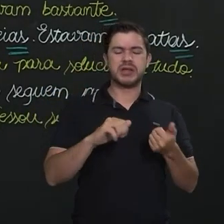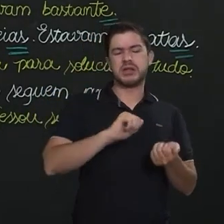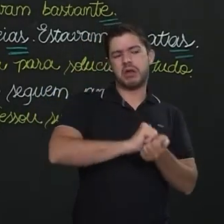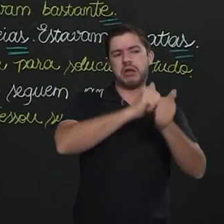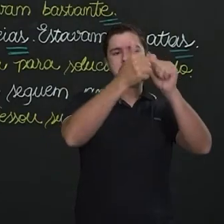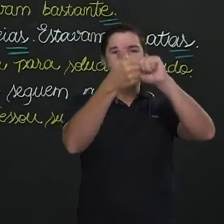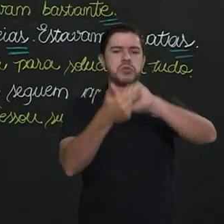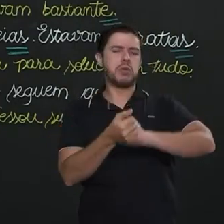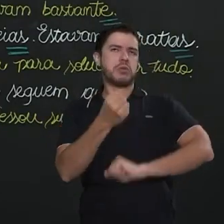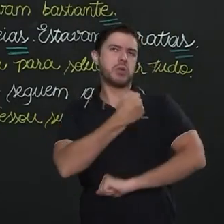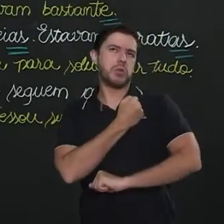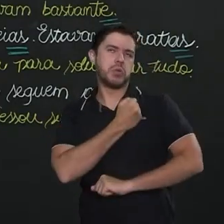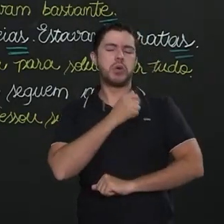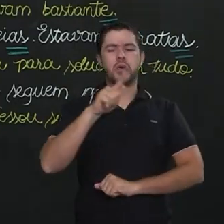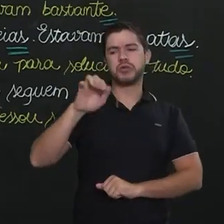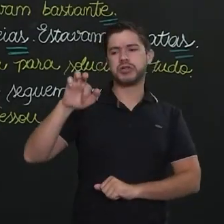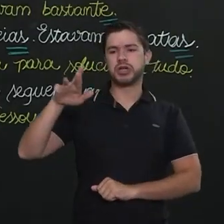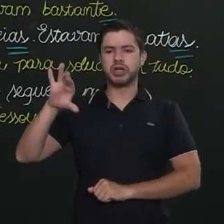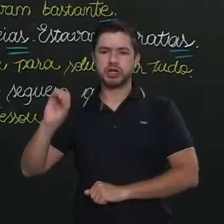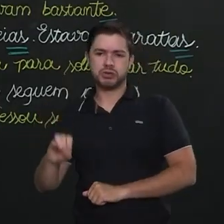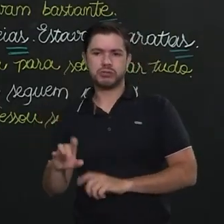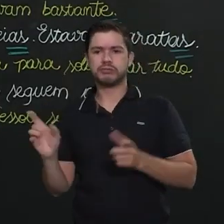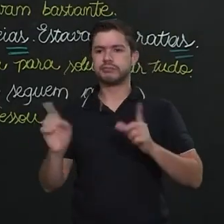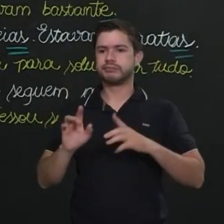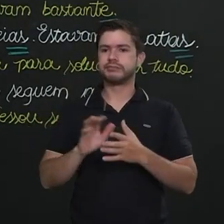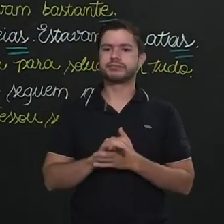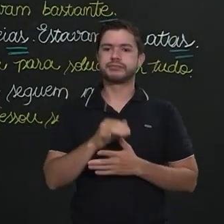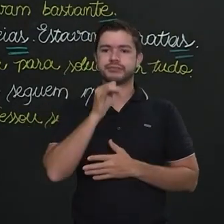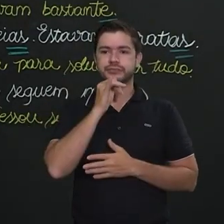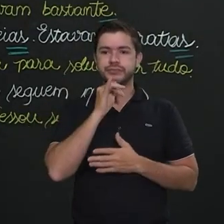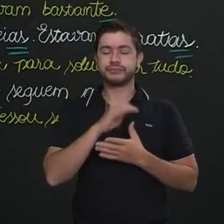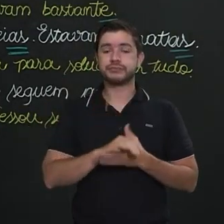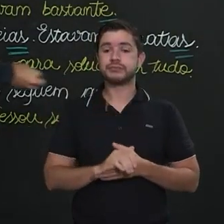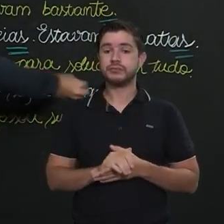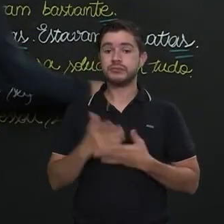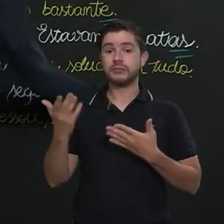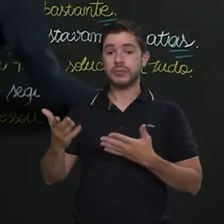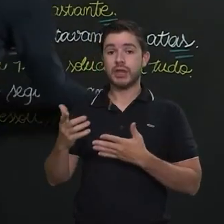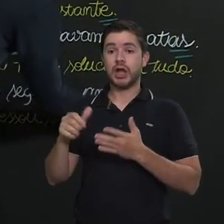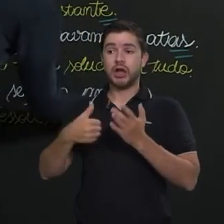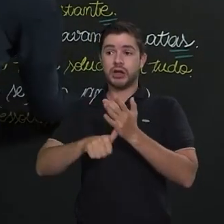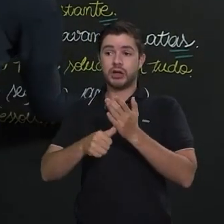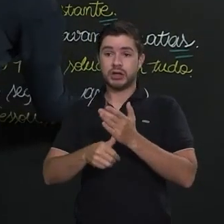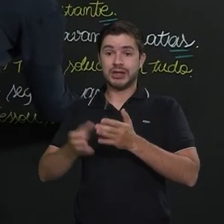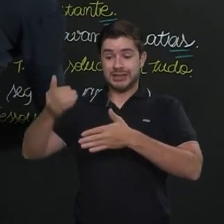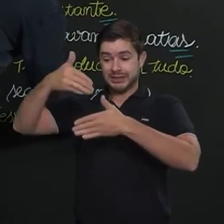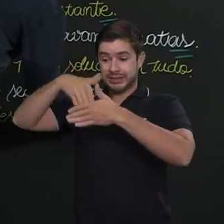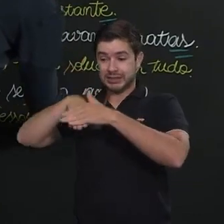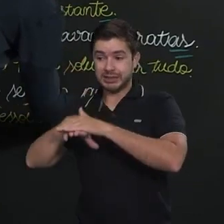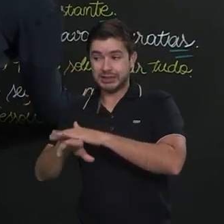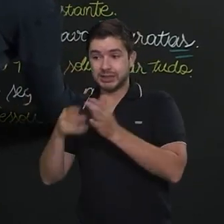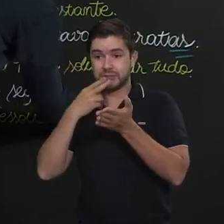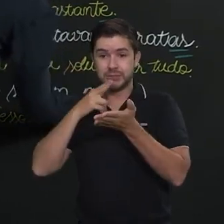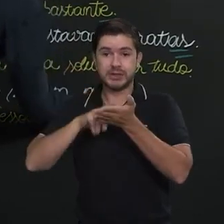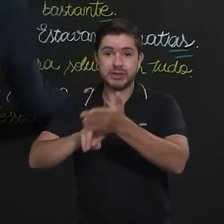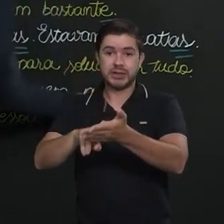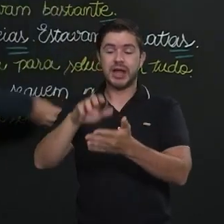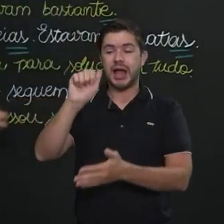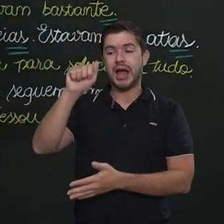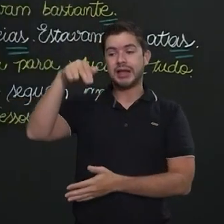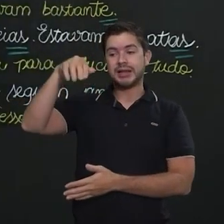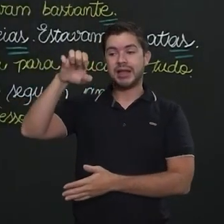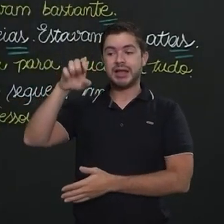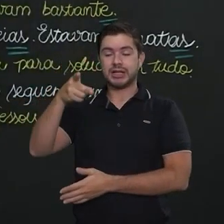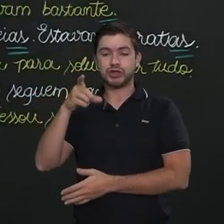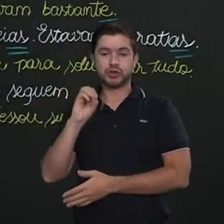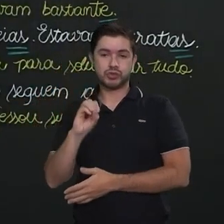flexionada com gênero e número. Os documentos seguem anexos. A concordância de anexos é com o